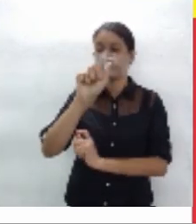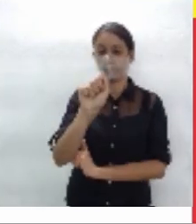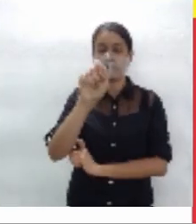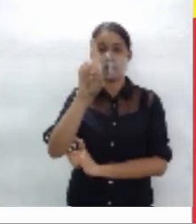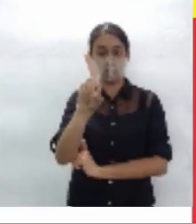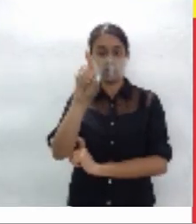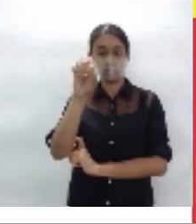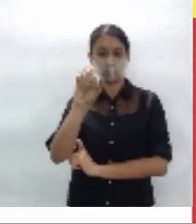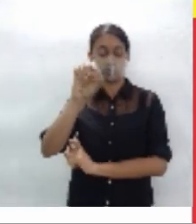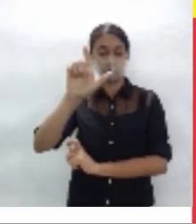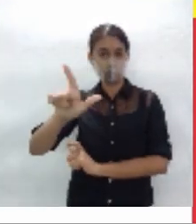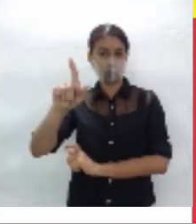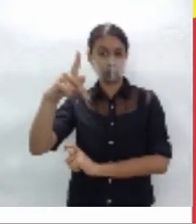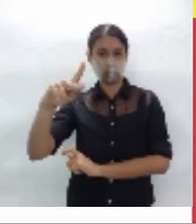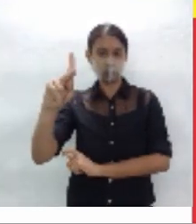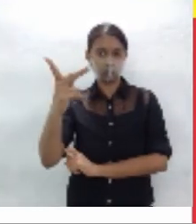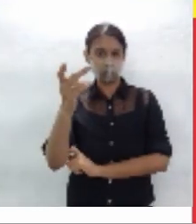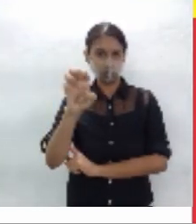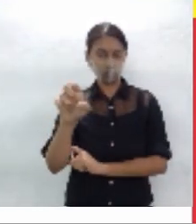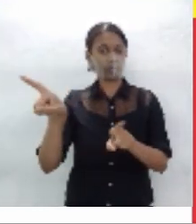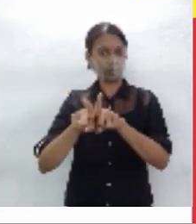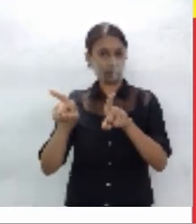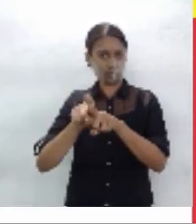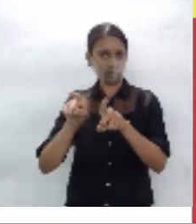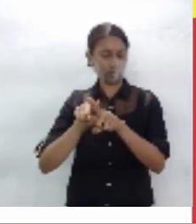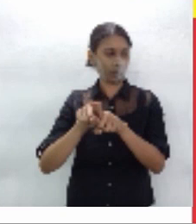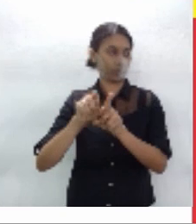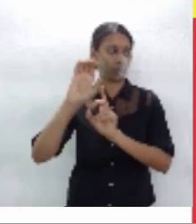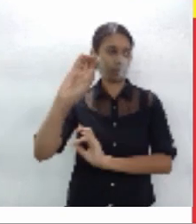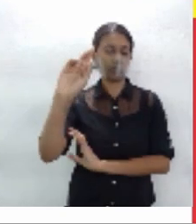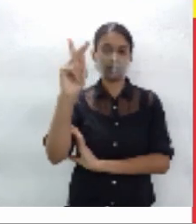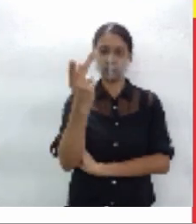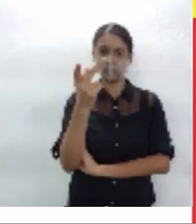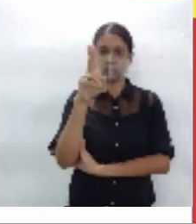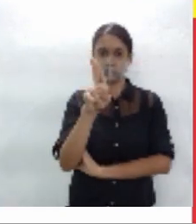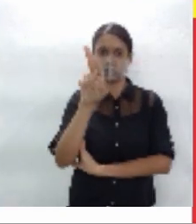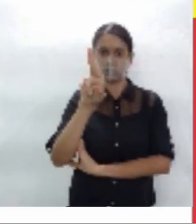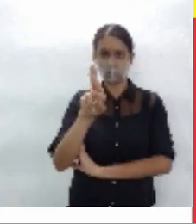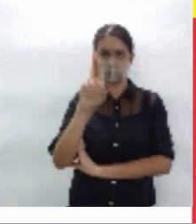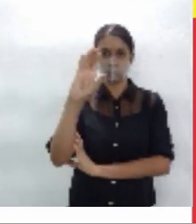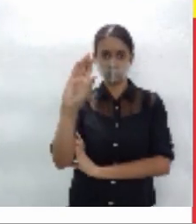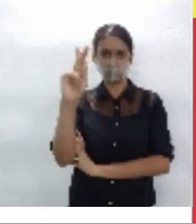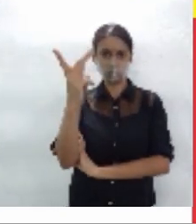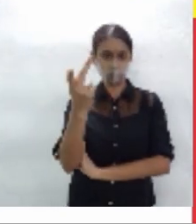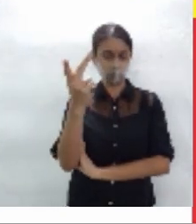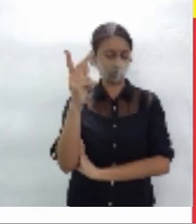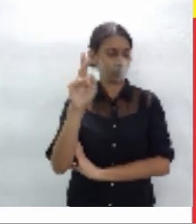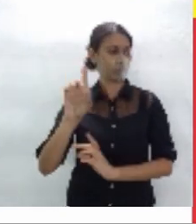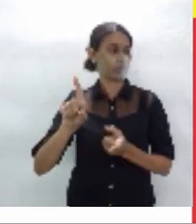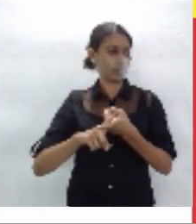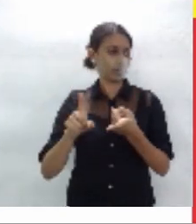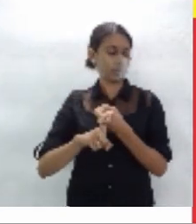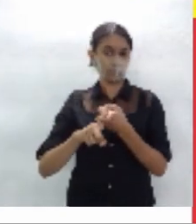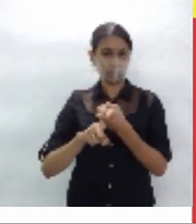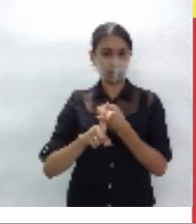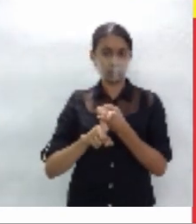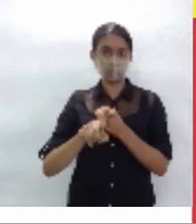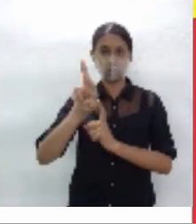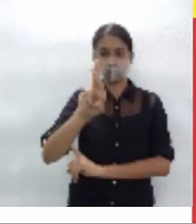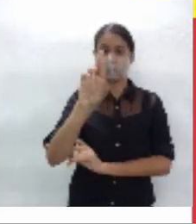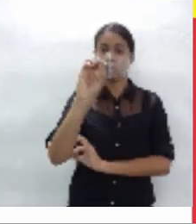né, da Alemanha, Winston Churchill, da Inglaterra, e a gente está vendo ali